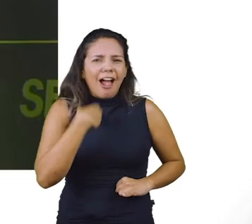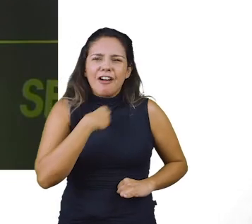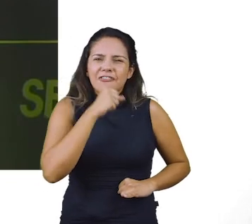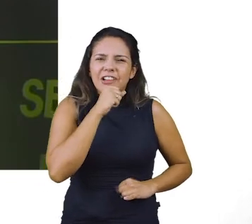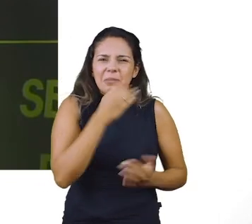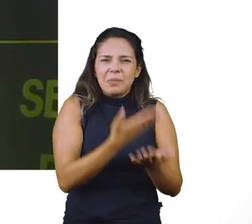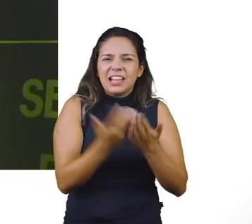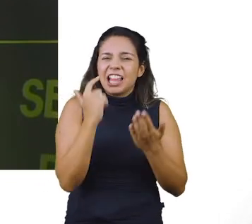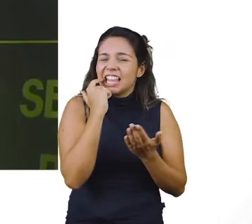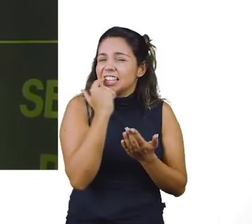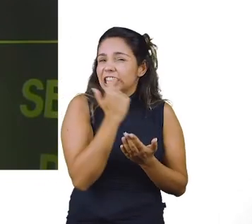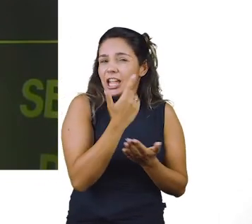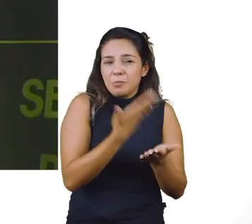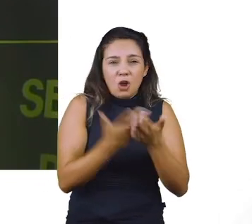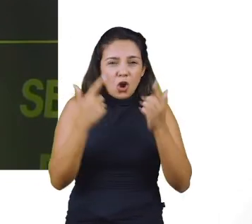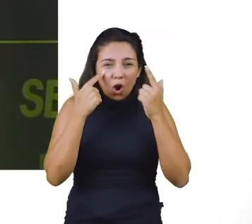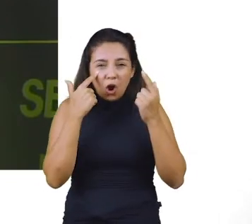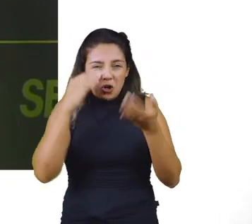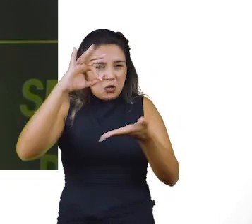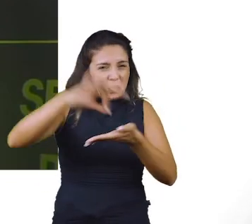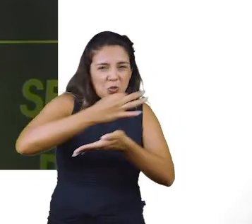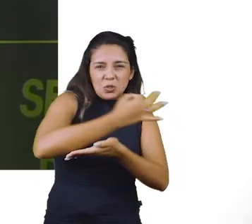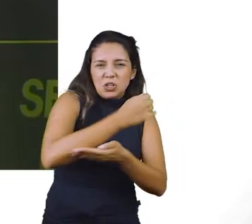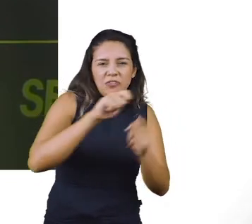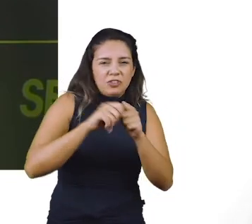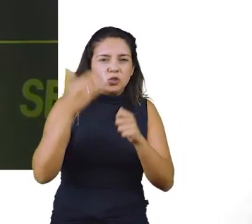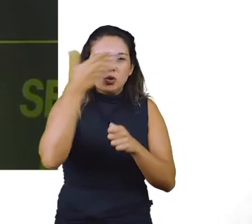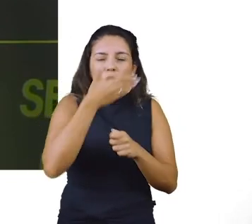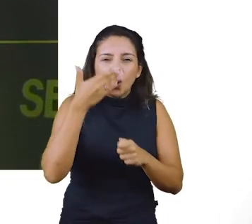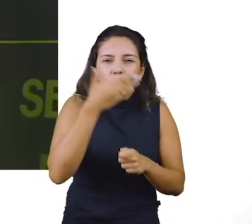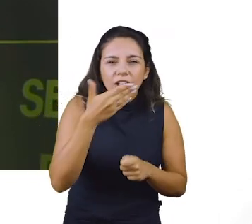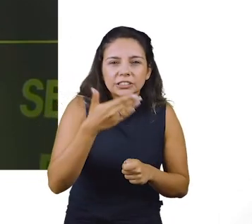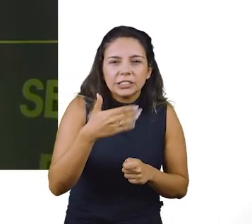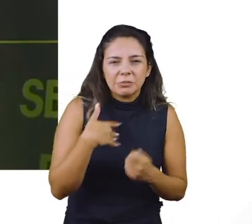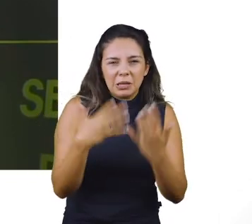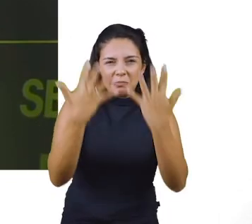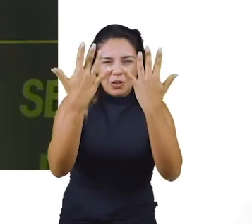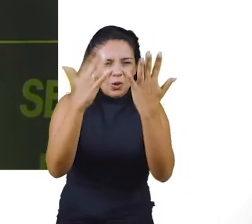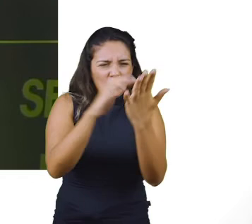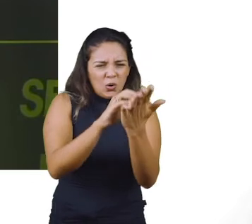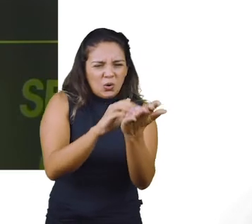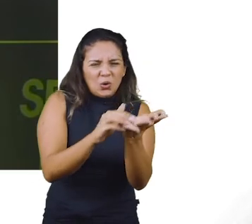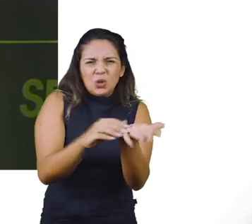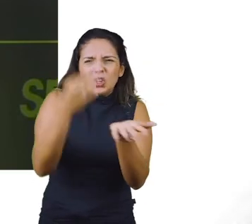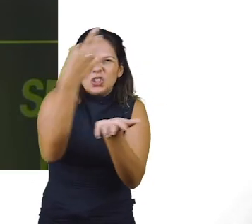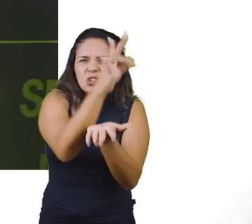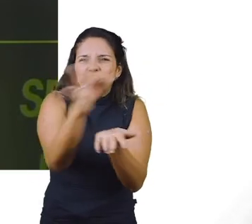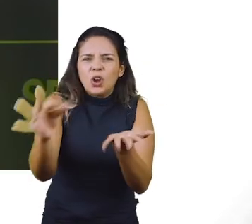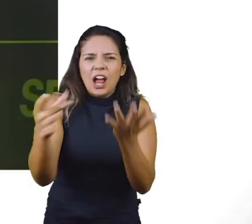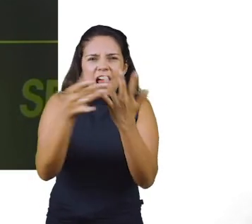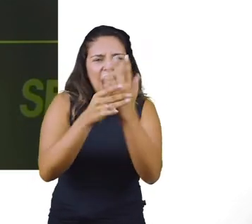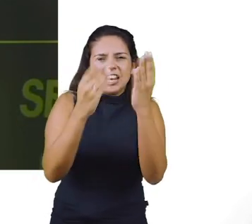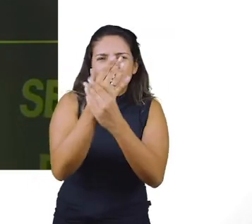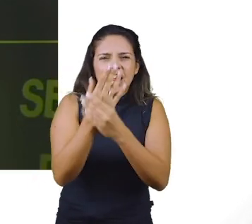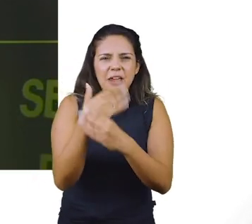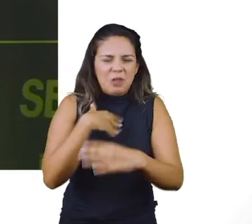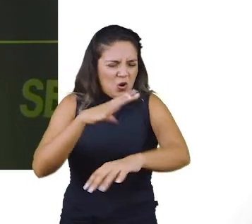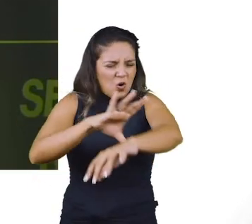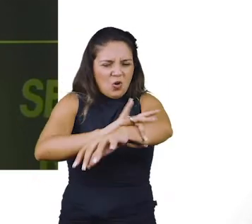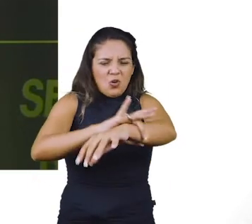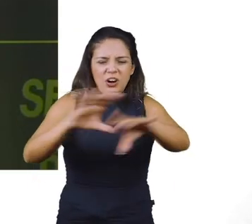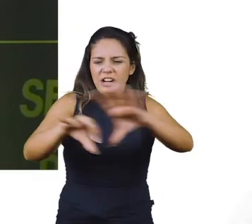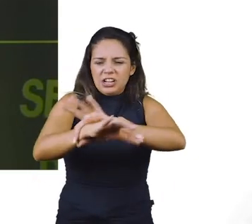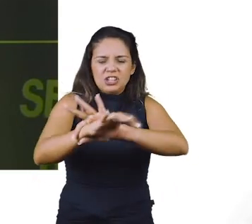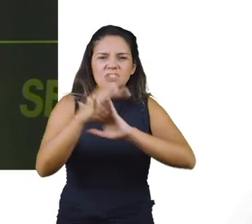meus dentes, meus olhos, costurei, lavei, fiz doce. Minhas mãos se escalavraram, meus anéis se dispersaram, minha corrente de